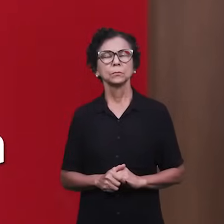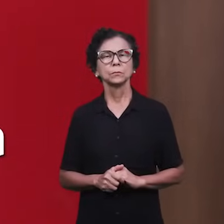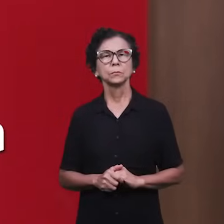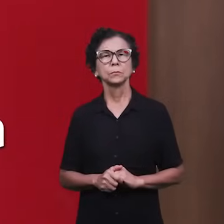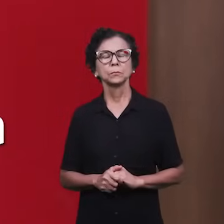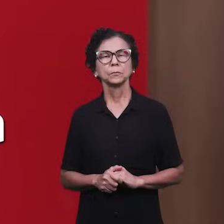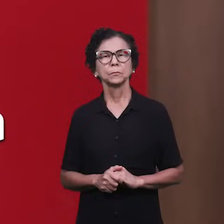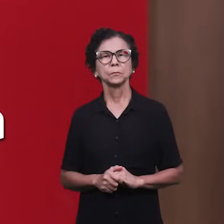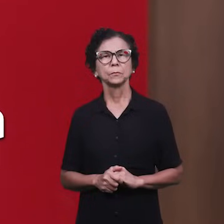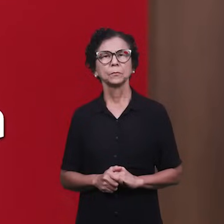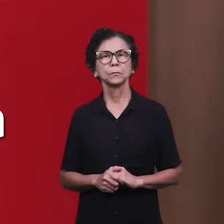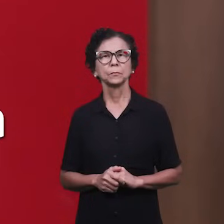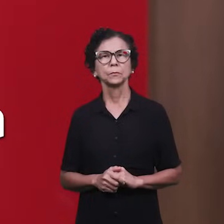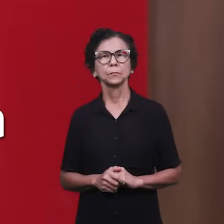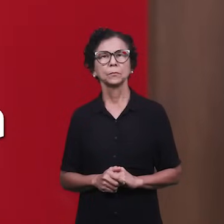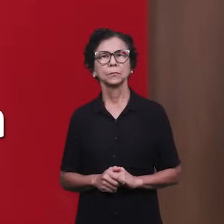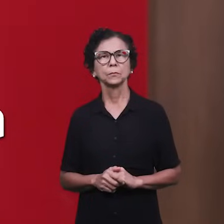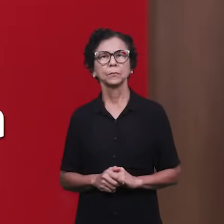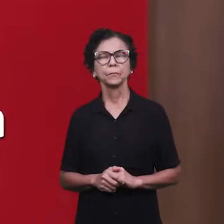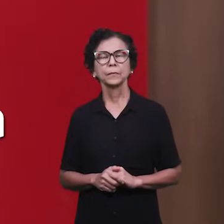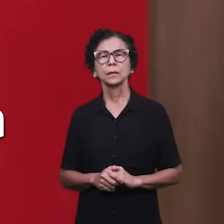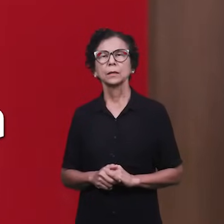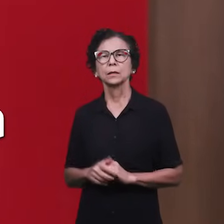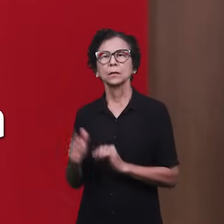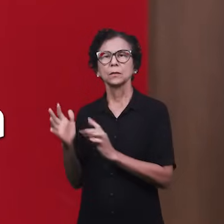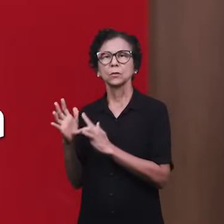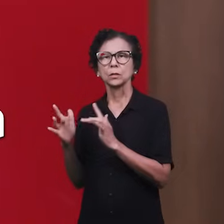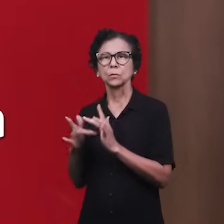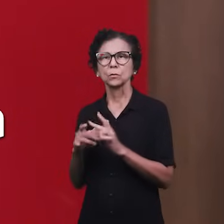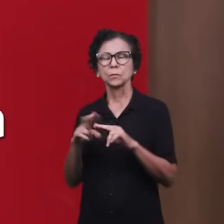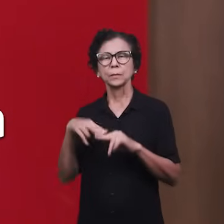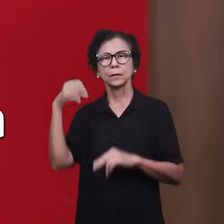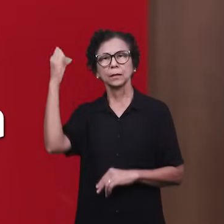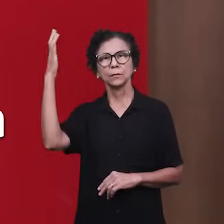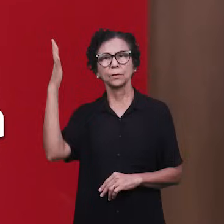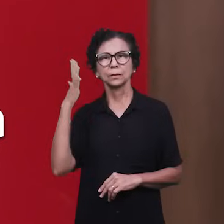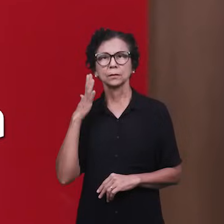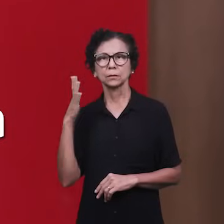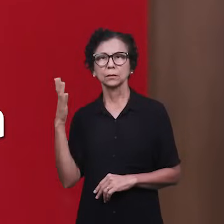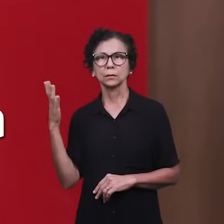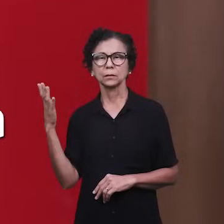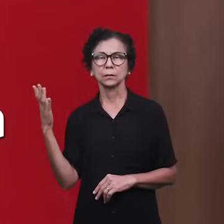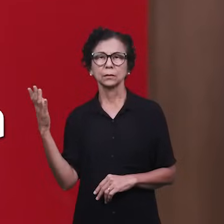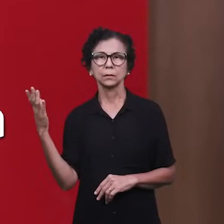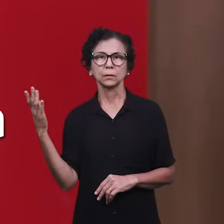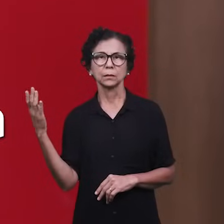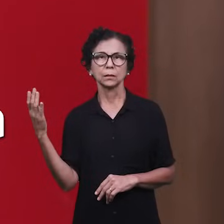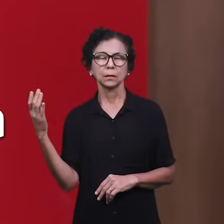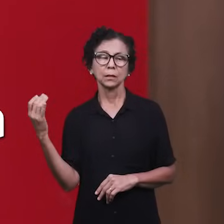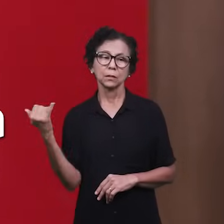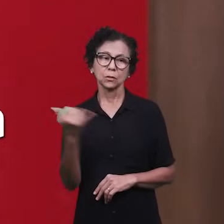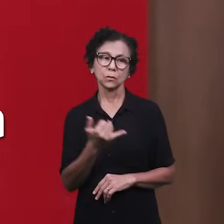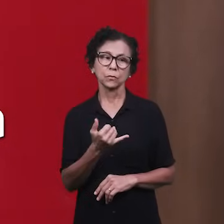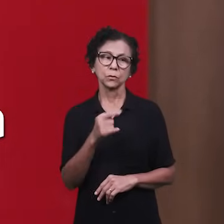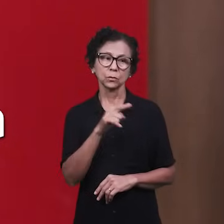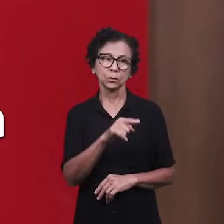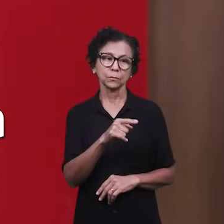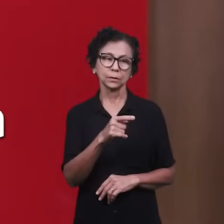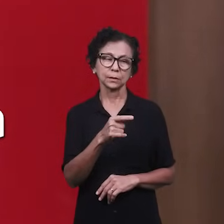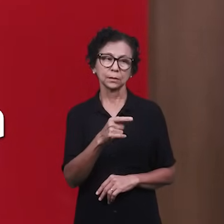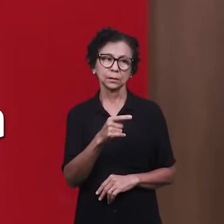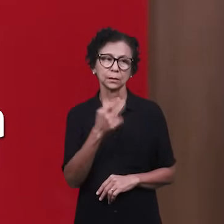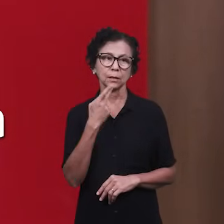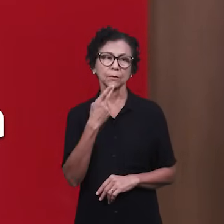quem estava falando, né? O caráter do Senhor Jesus, mas foi pela revelação. Mas sobre esta pedra, ou seja, sobre aquilo que Pedro